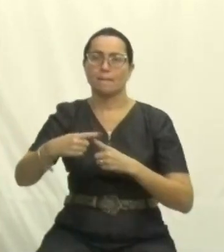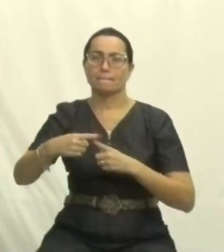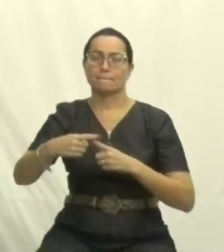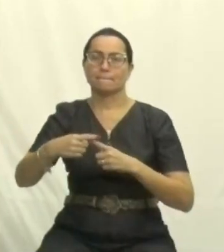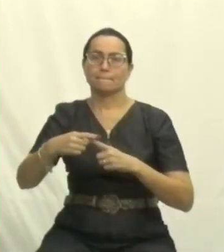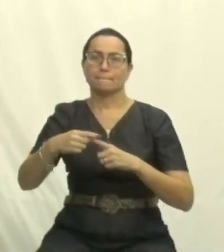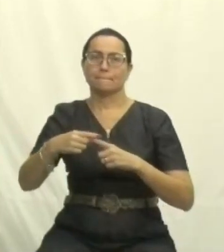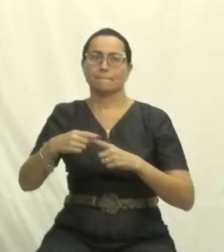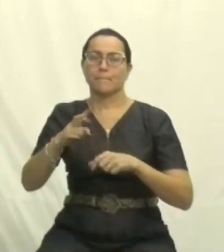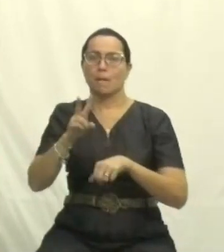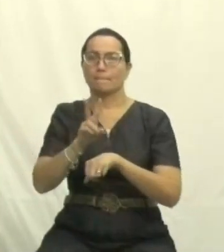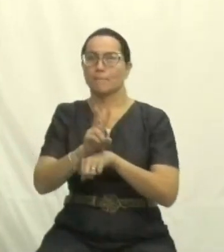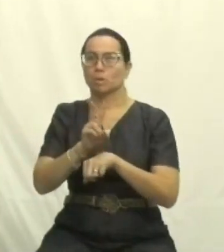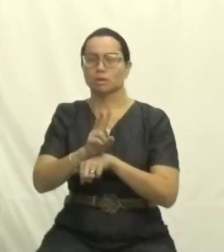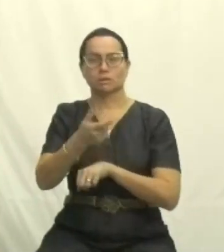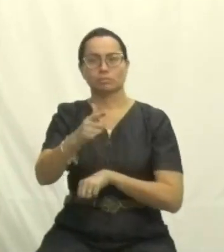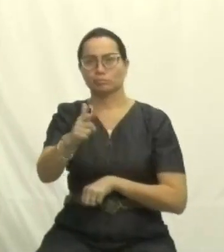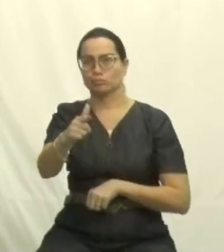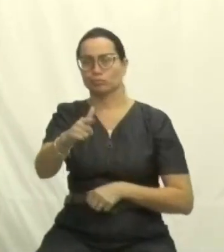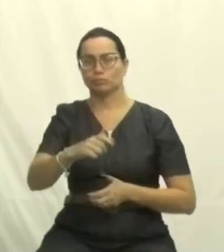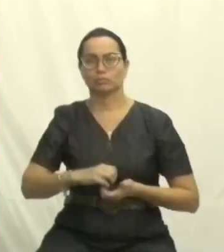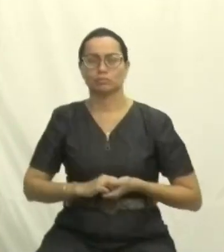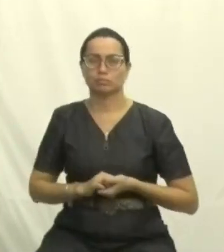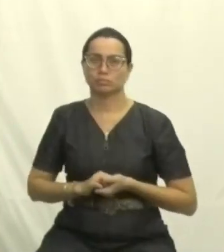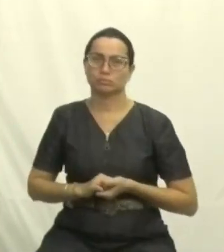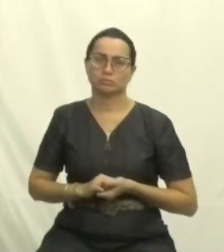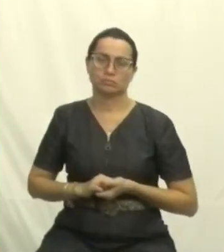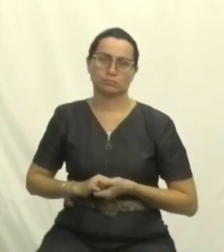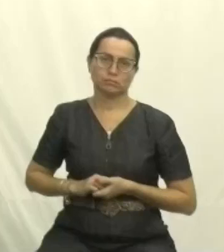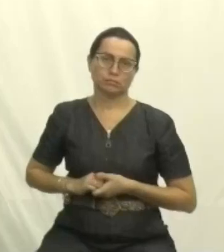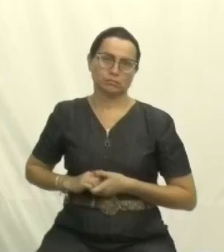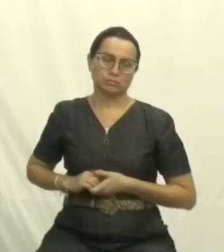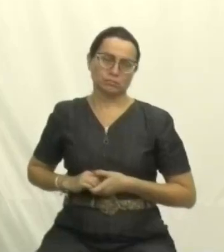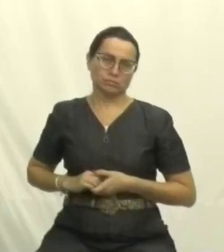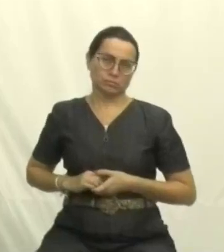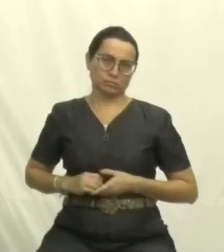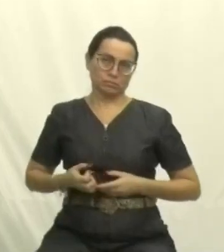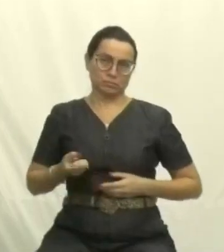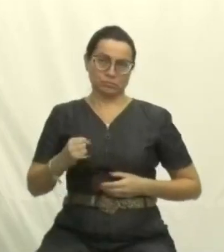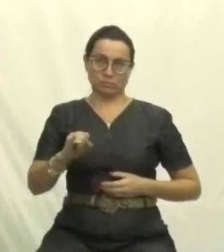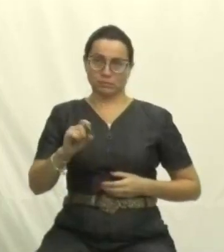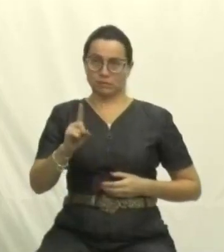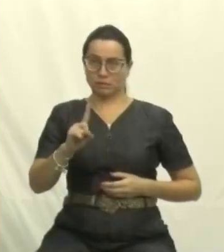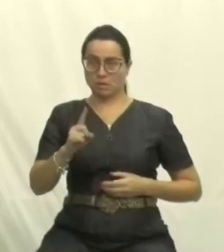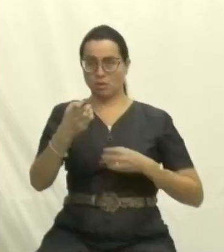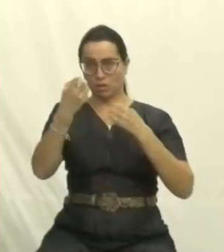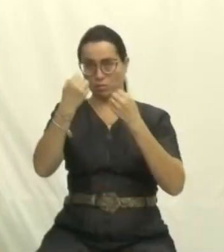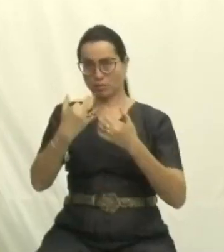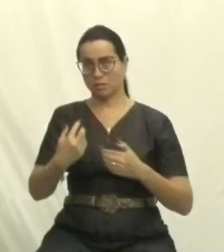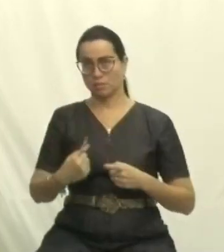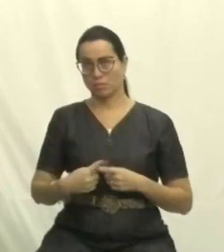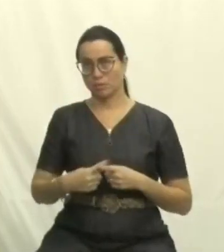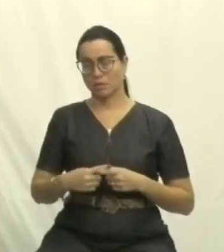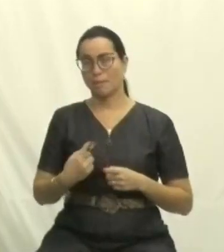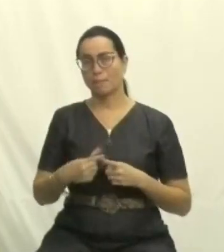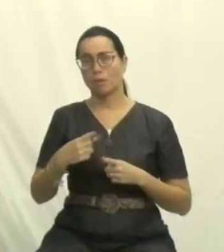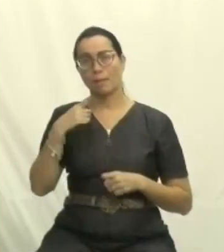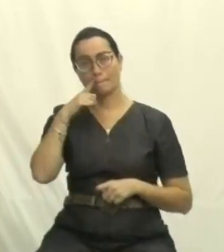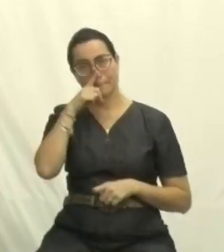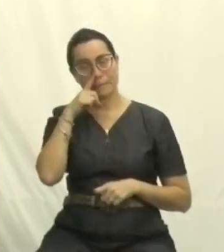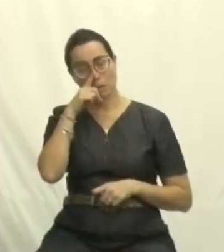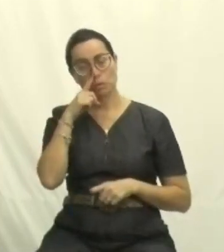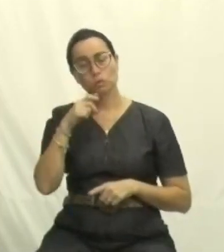nem passarela, em caso de resposta negativa, quais as alegações? E diante dos riscos que oferece,